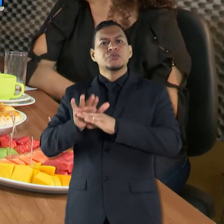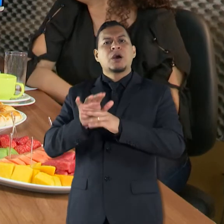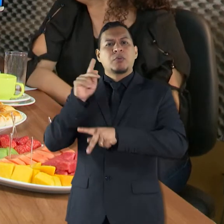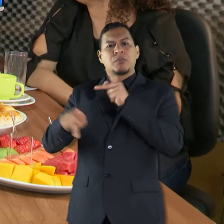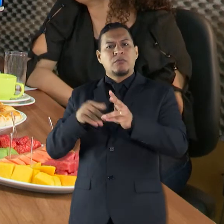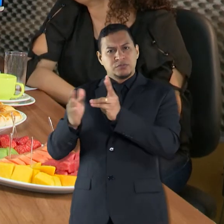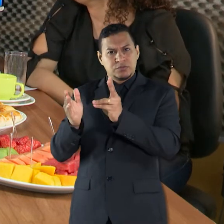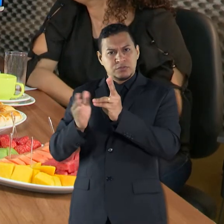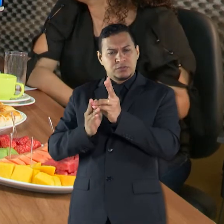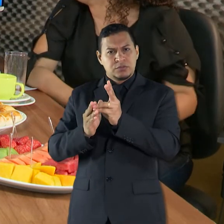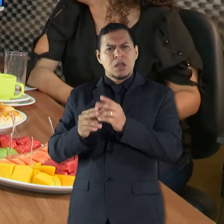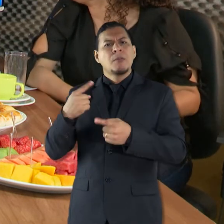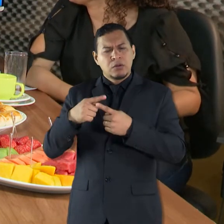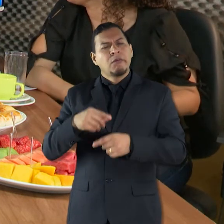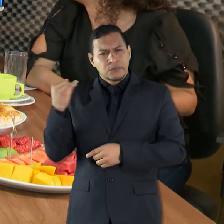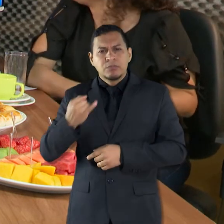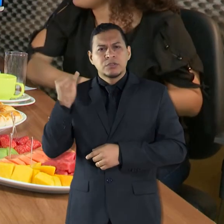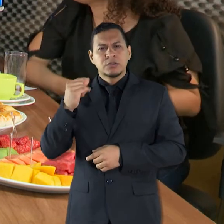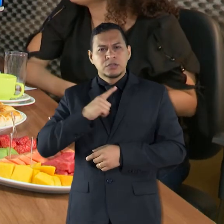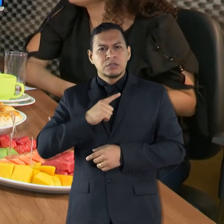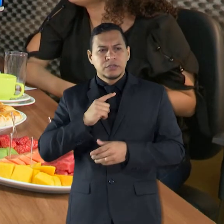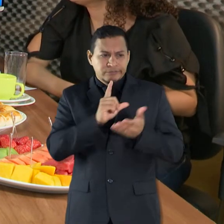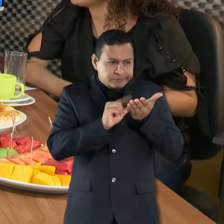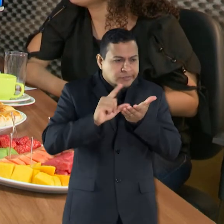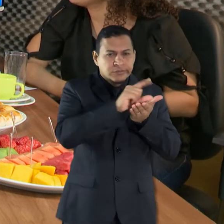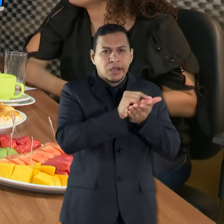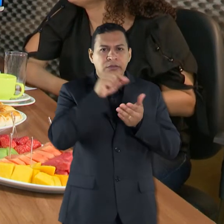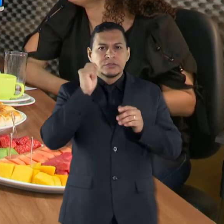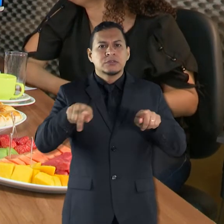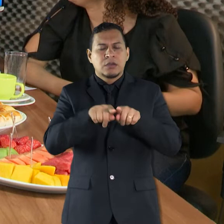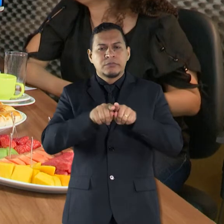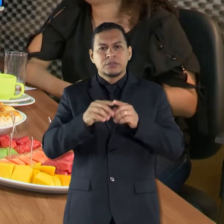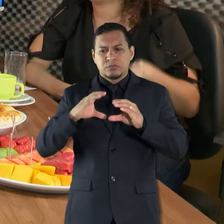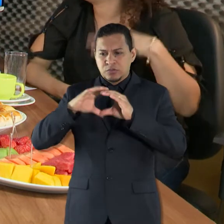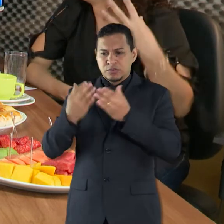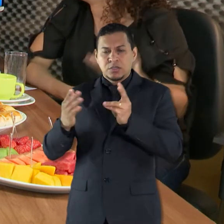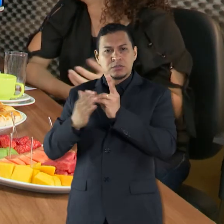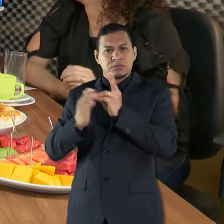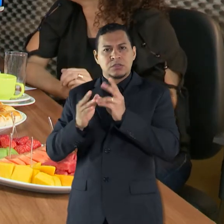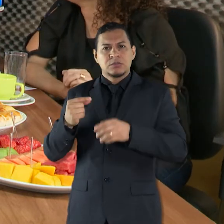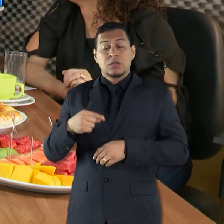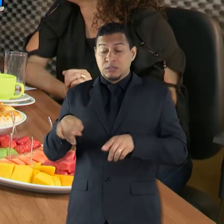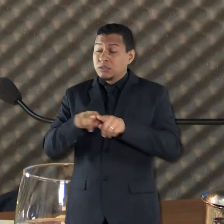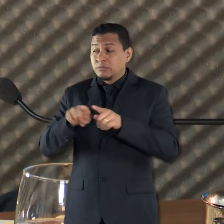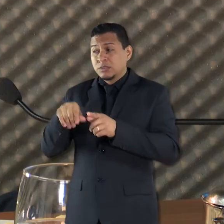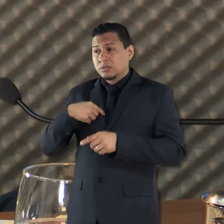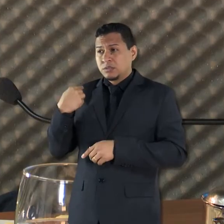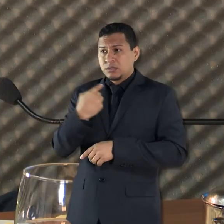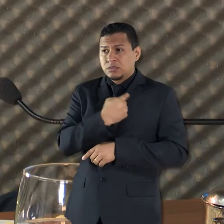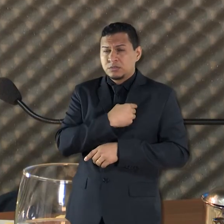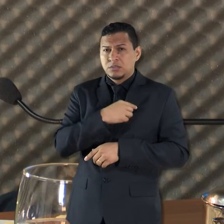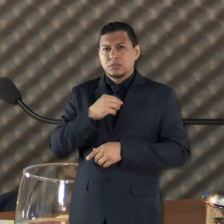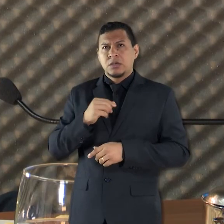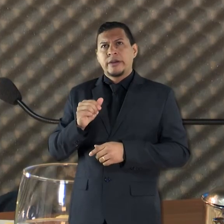Para contribuir, né? No registro dessas pessoas, que é tão importante, né? Ter dados sobre as comunidades indígenas, até também... E eles terem, que eles falavam lá, a gente vai